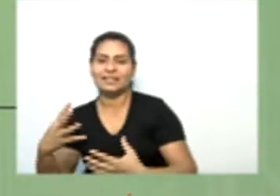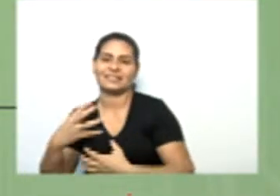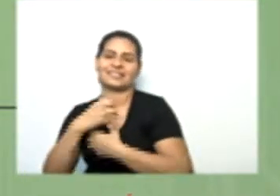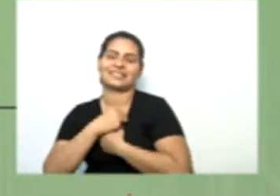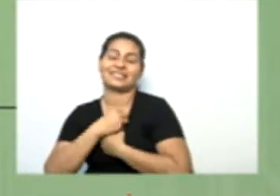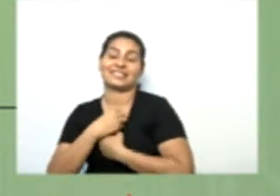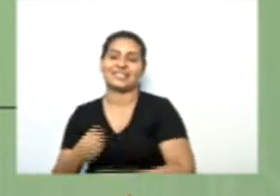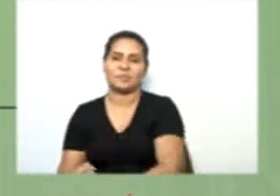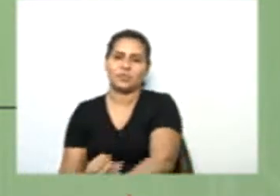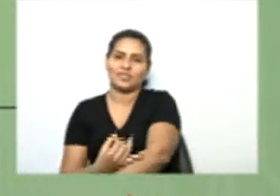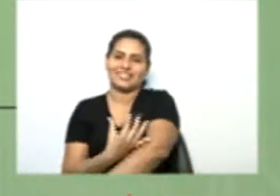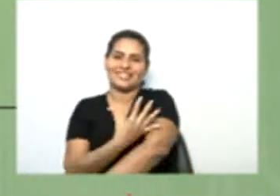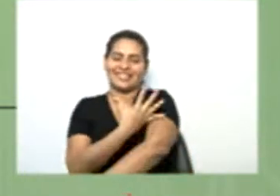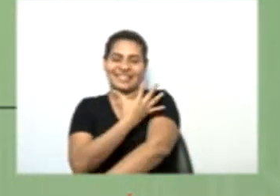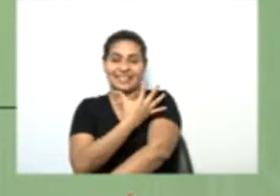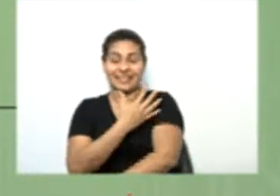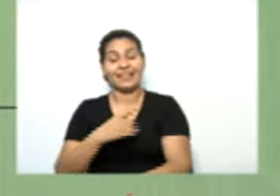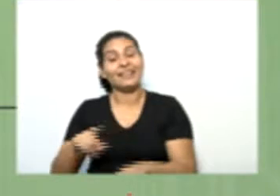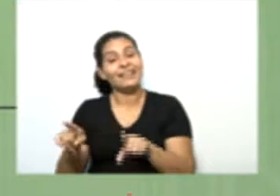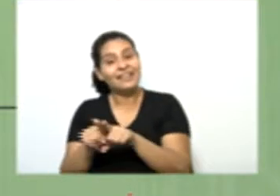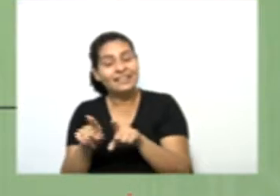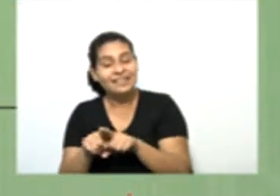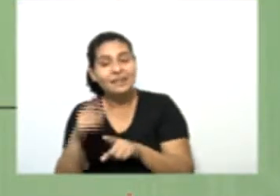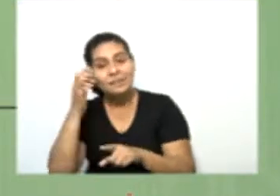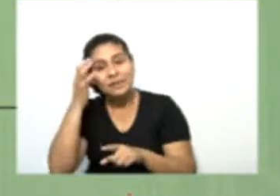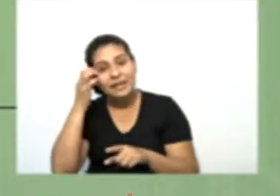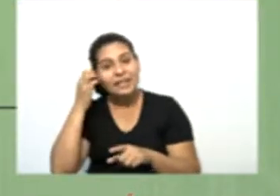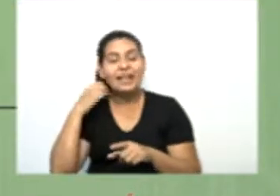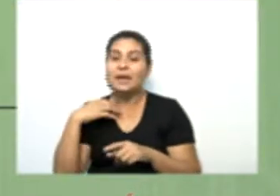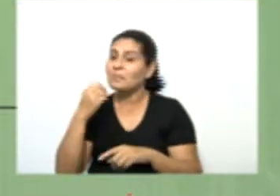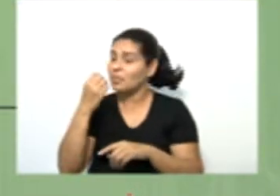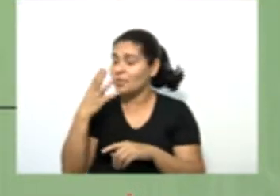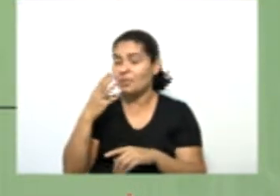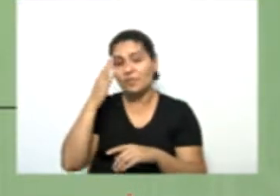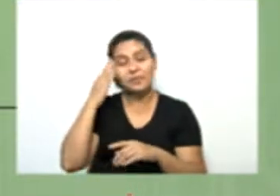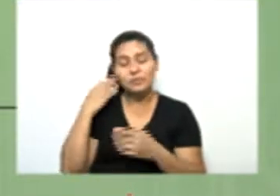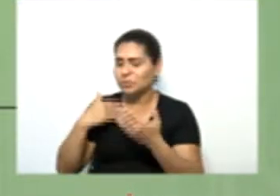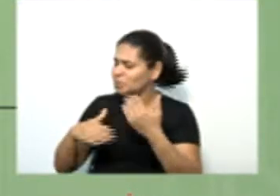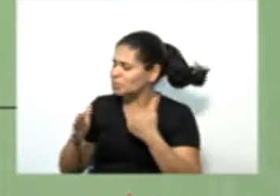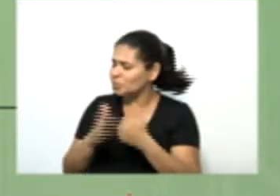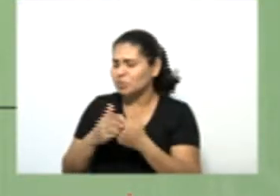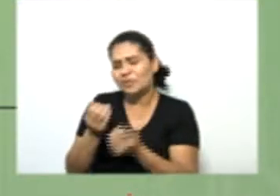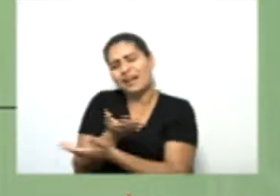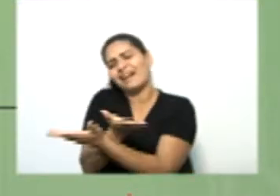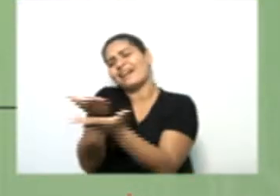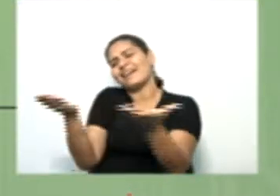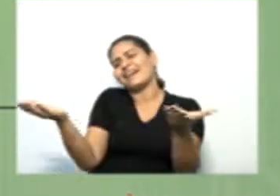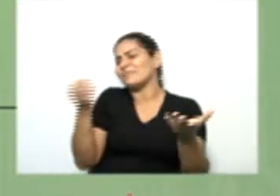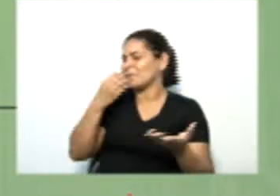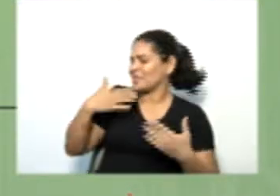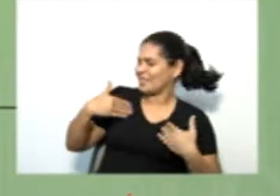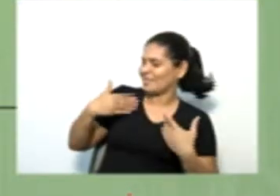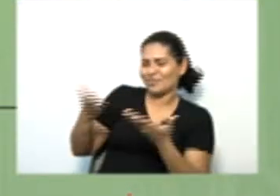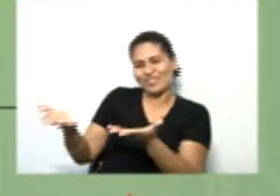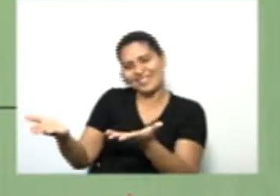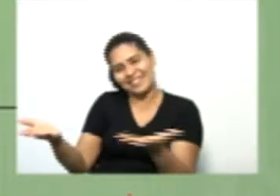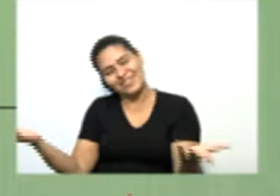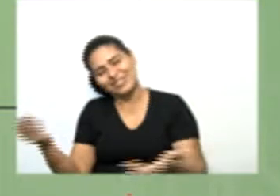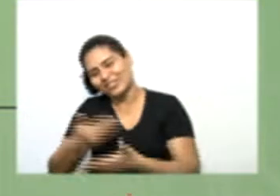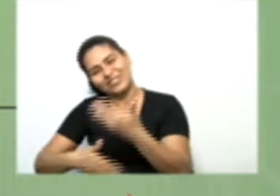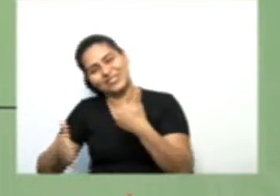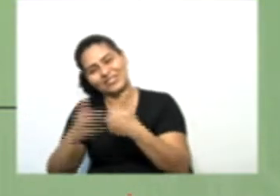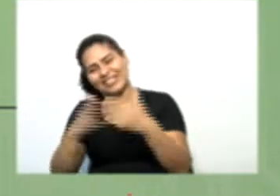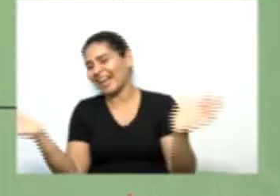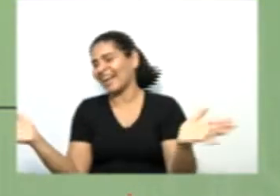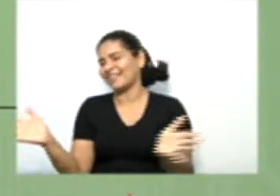seus argumentos. Procura demonstrar que a sua solução é boa para todos, para mim, para você, para nós, não é?